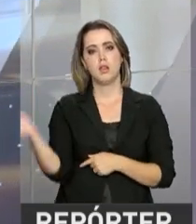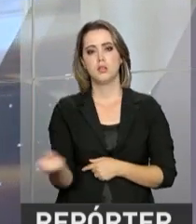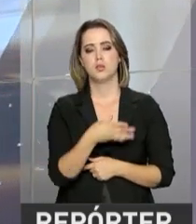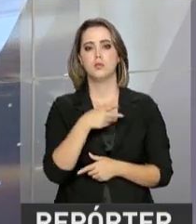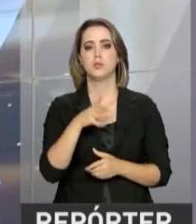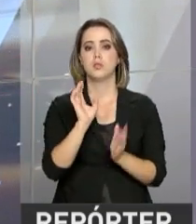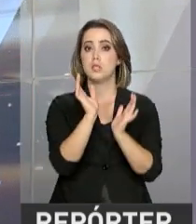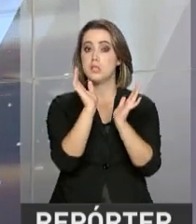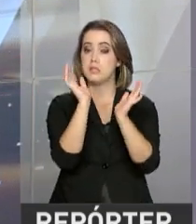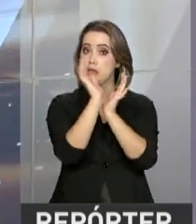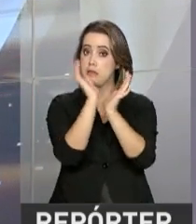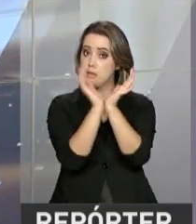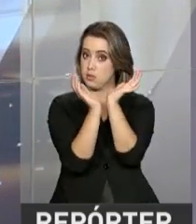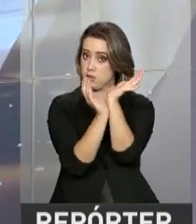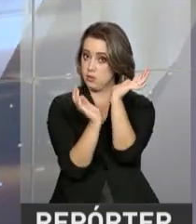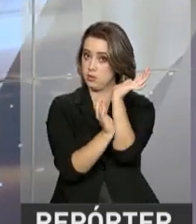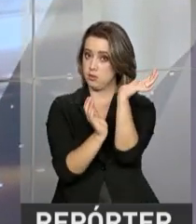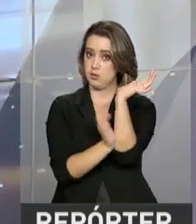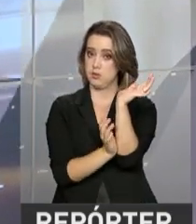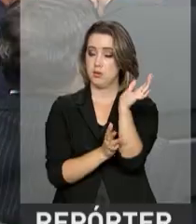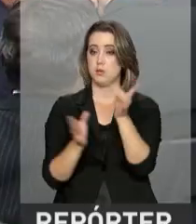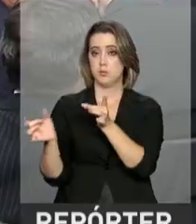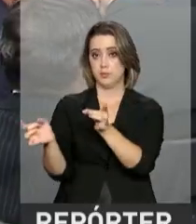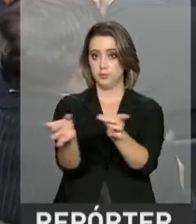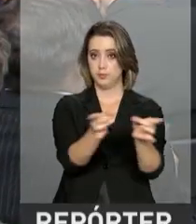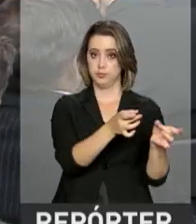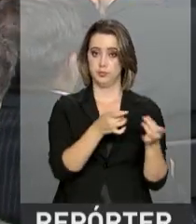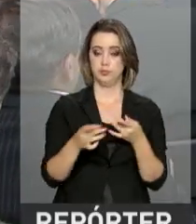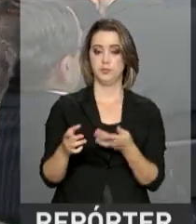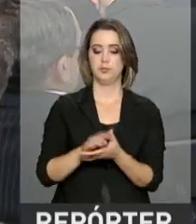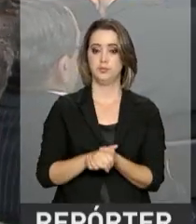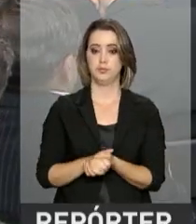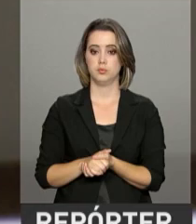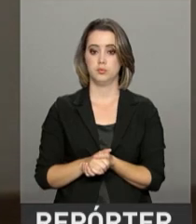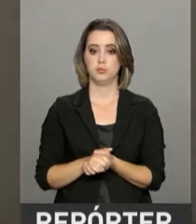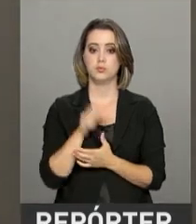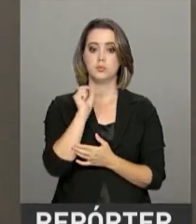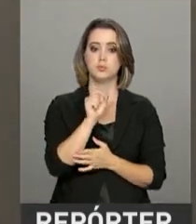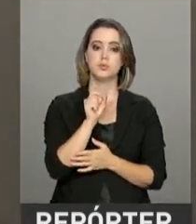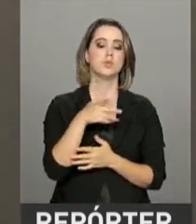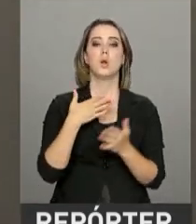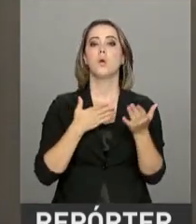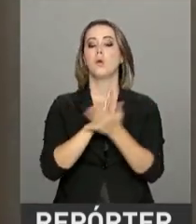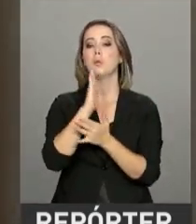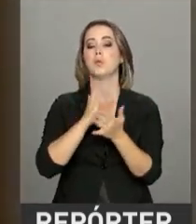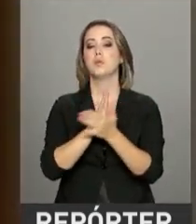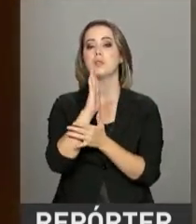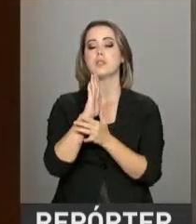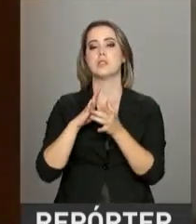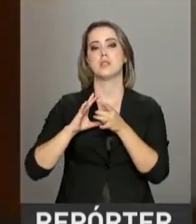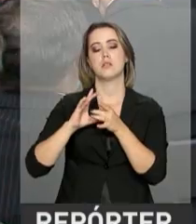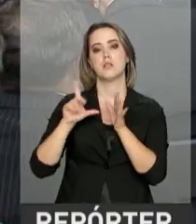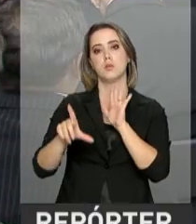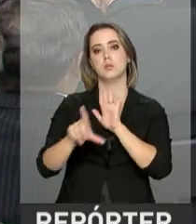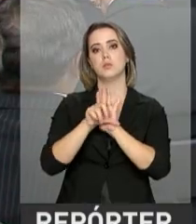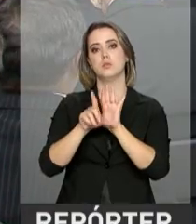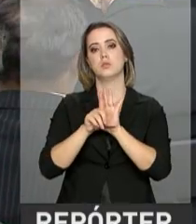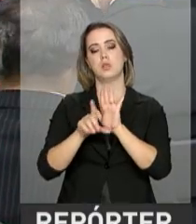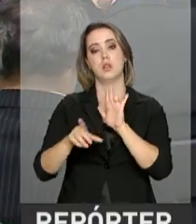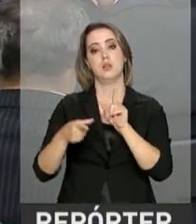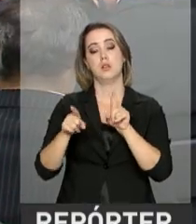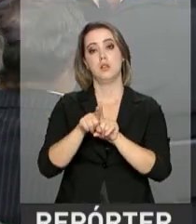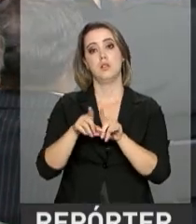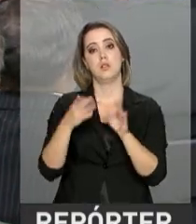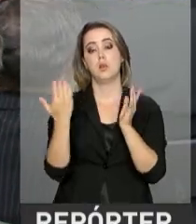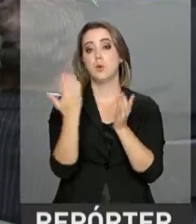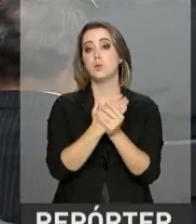e desburocratizar essas concessões. Com a sanção da lei, que teve origem em uma medida provisória, os